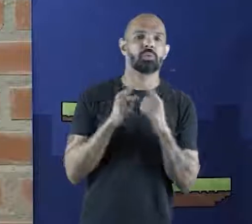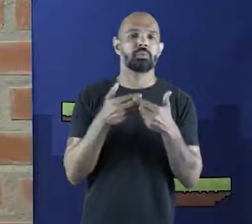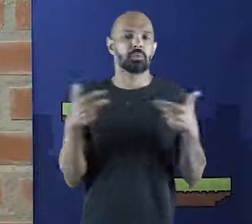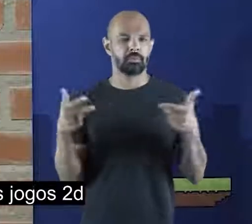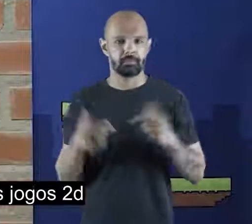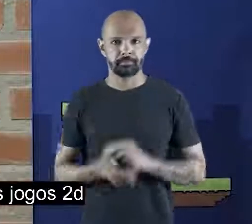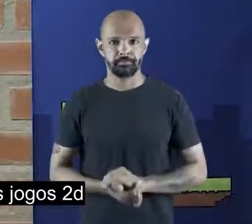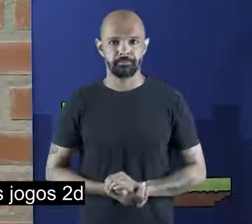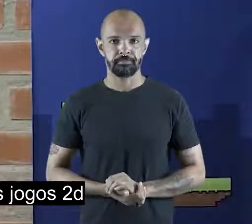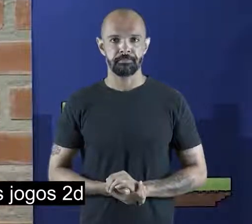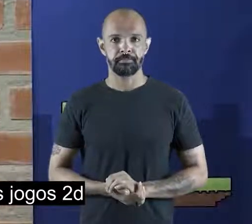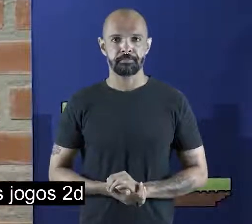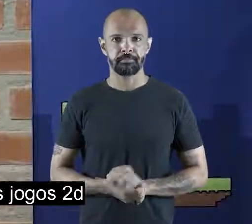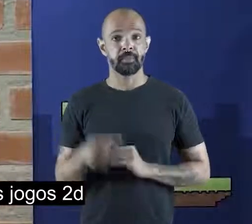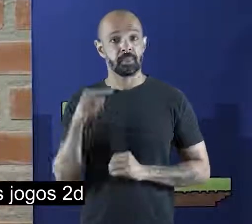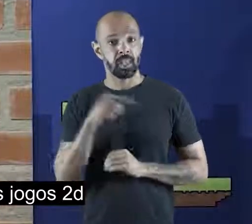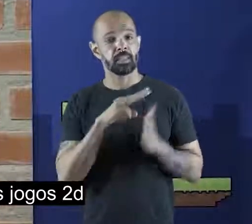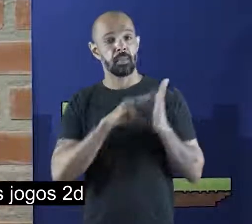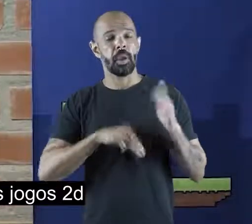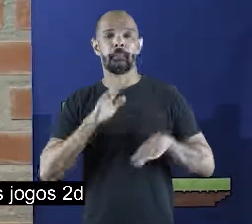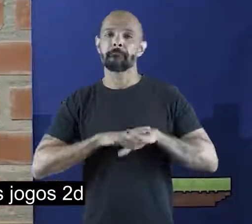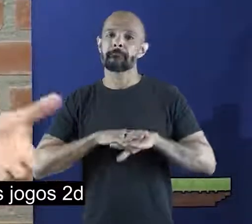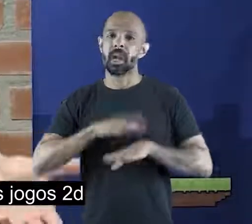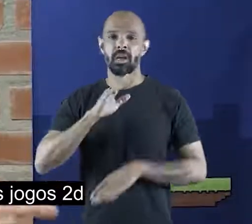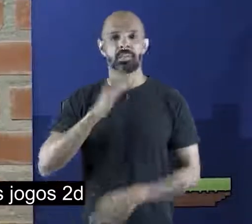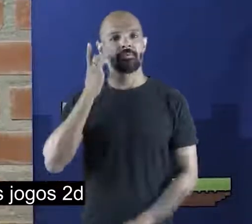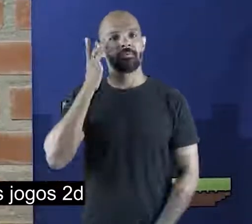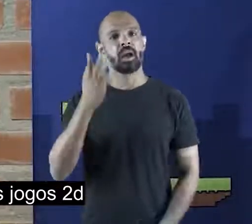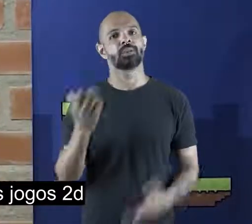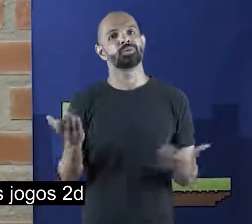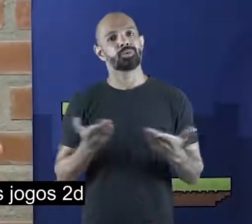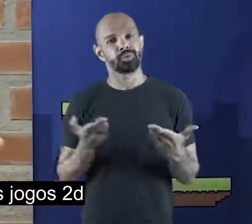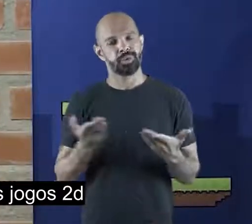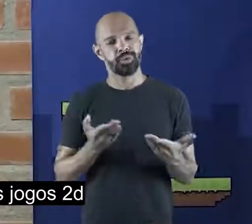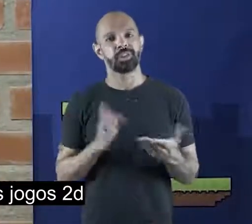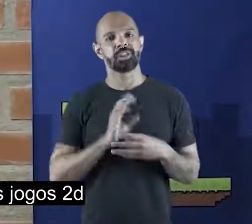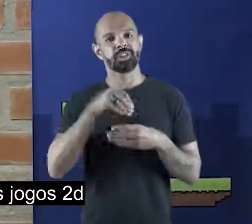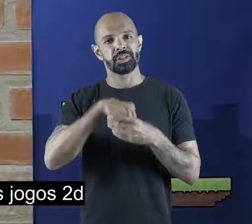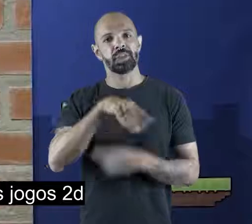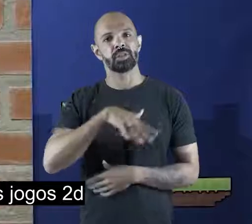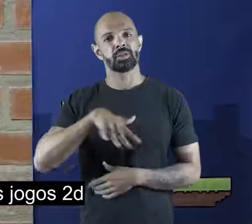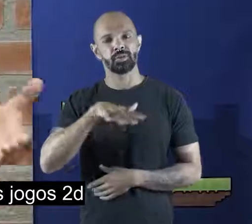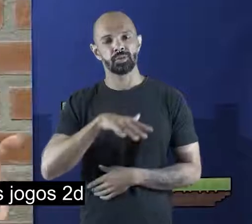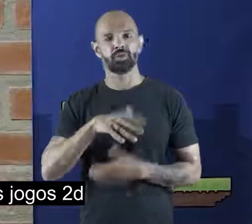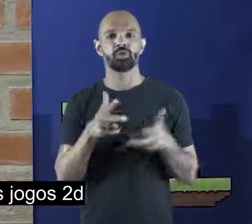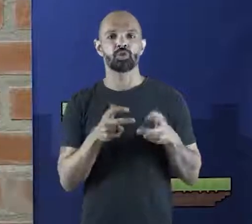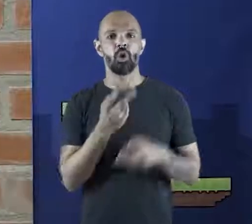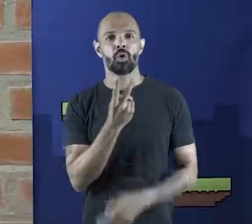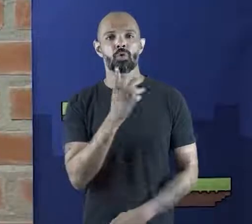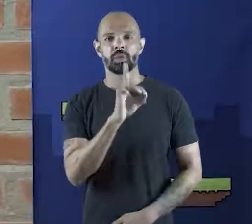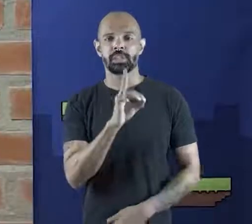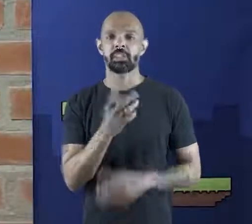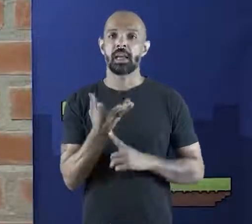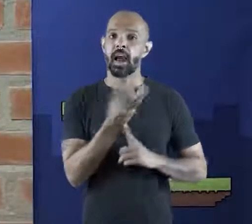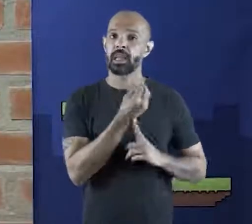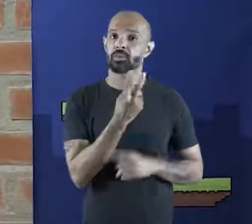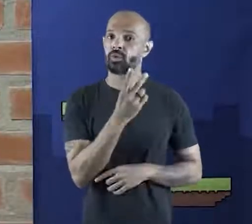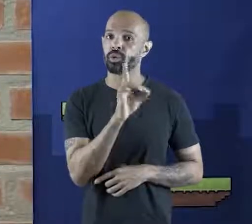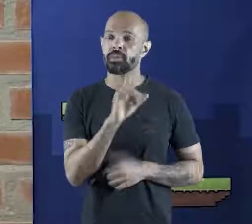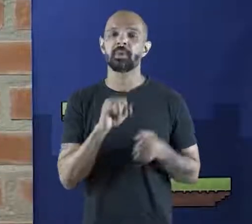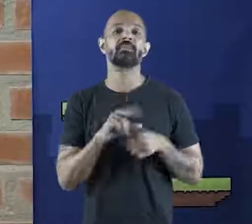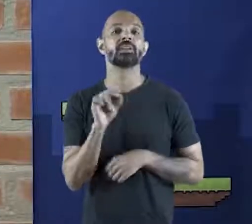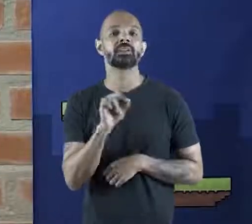vai, tá? Esse método é o mais fácil que a gente tem hoje dentro dos jogos 2D, dentro da arte 2D, para